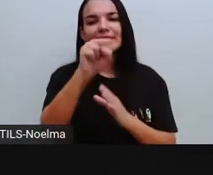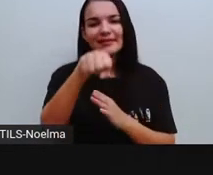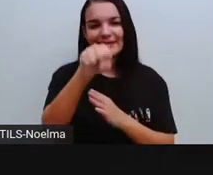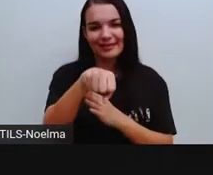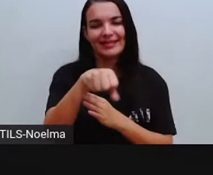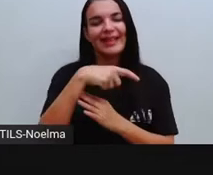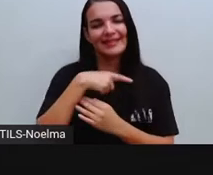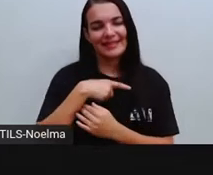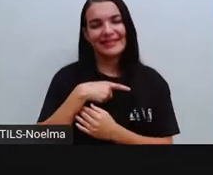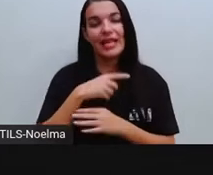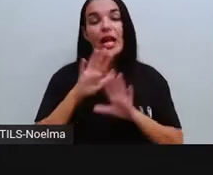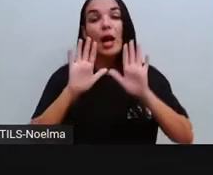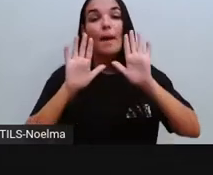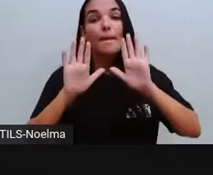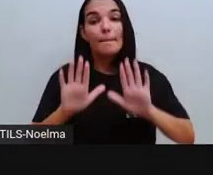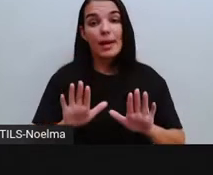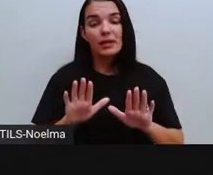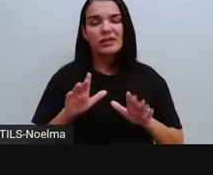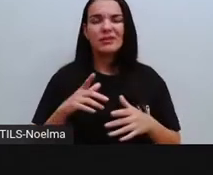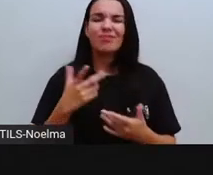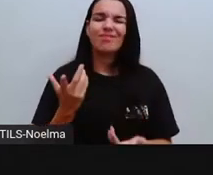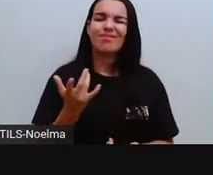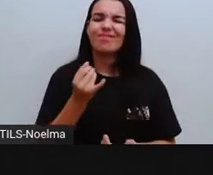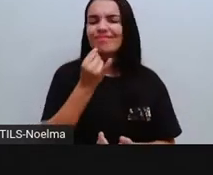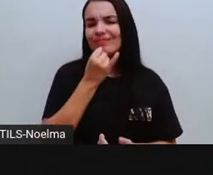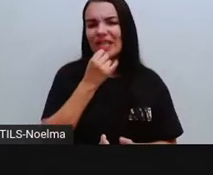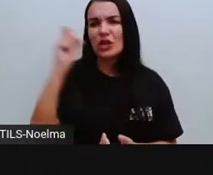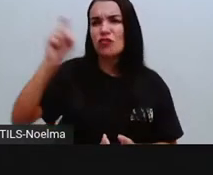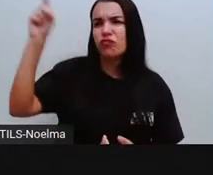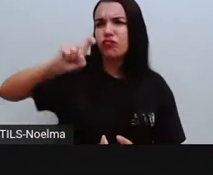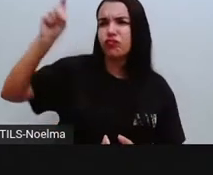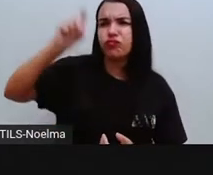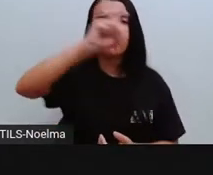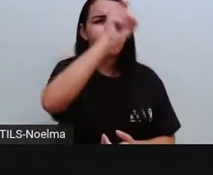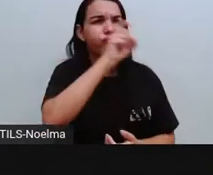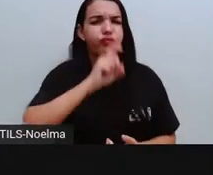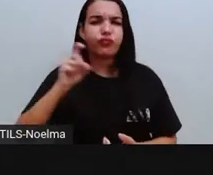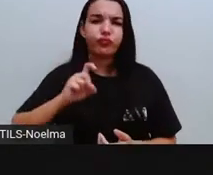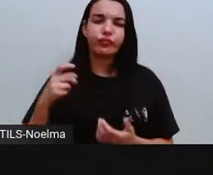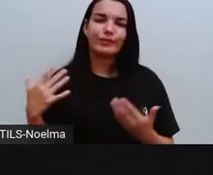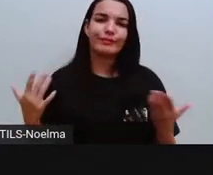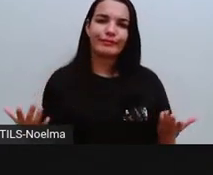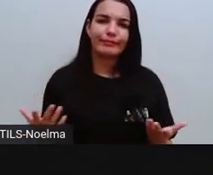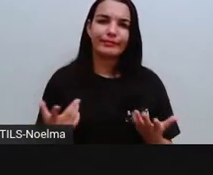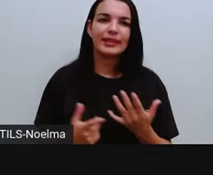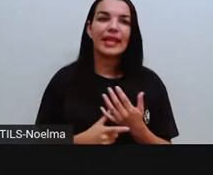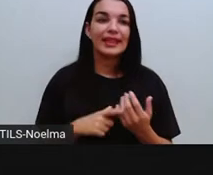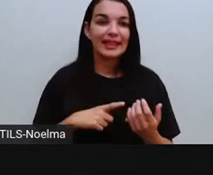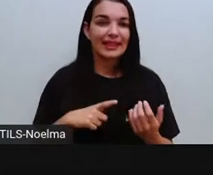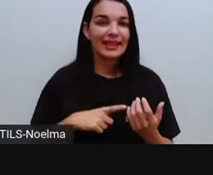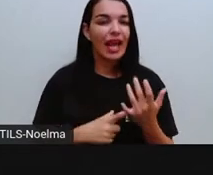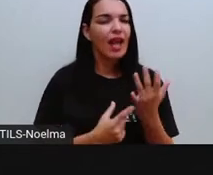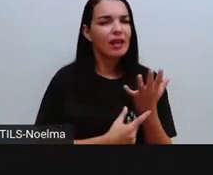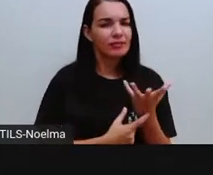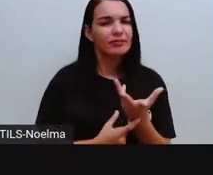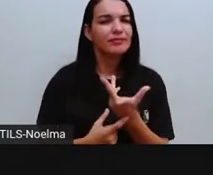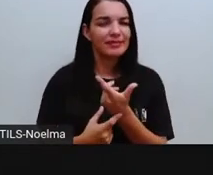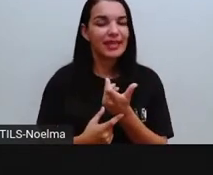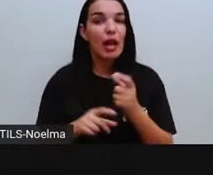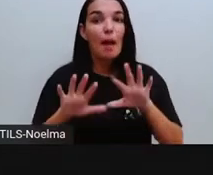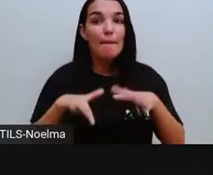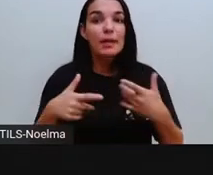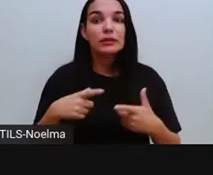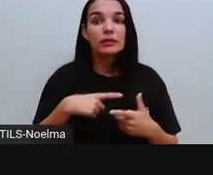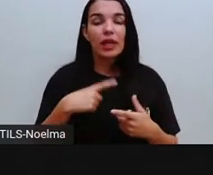que existe pichações, né, que são consideradas artes. E tem pichações que